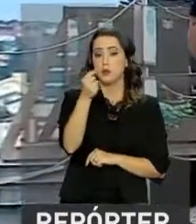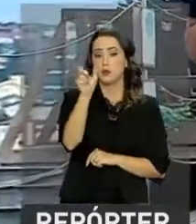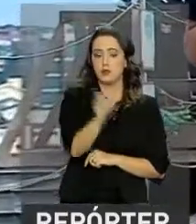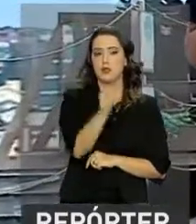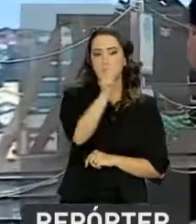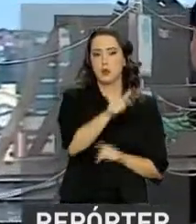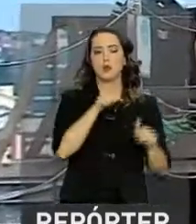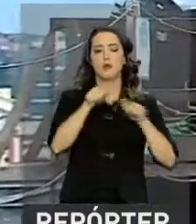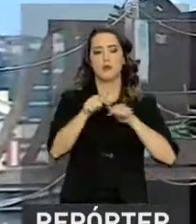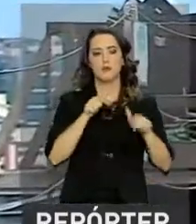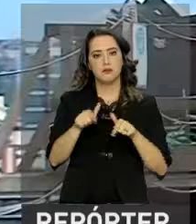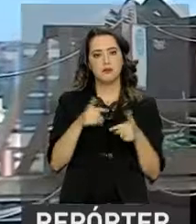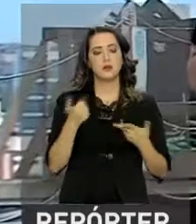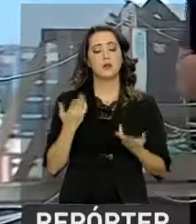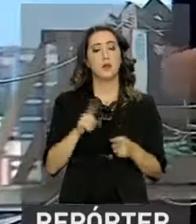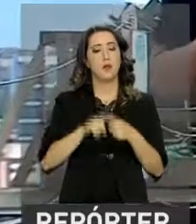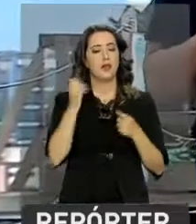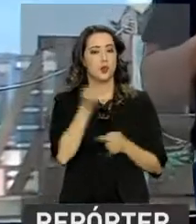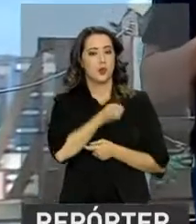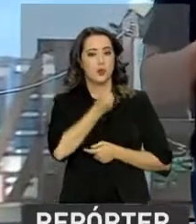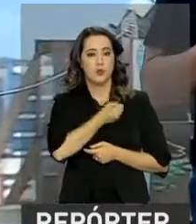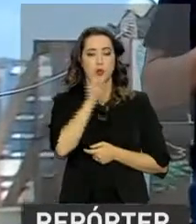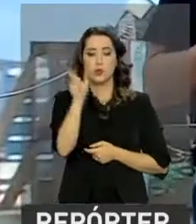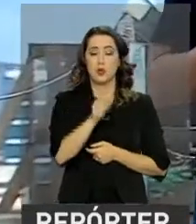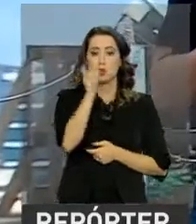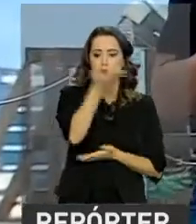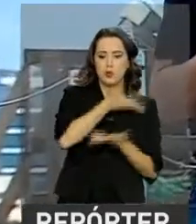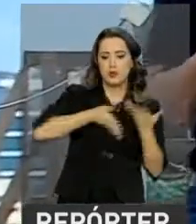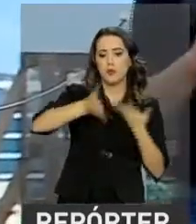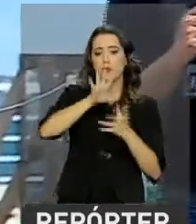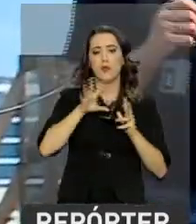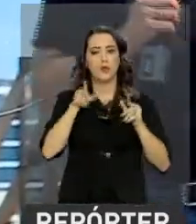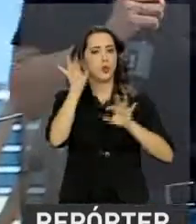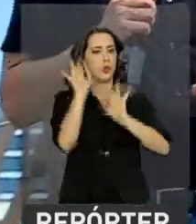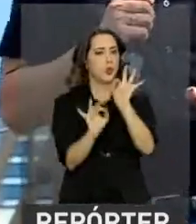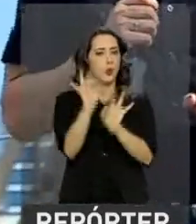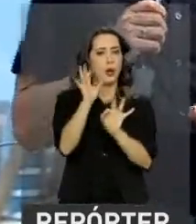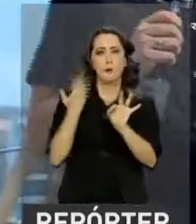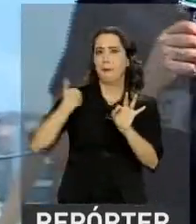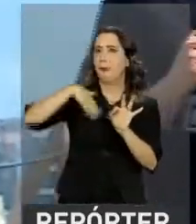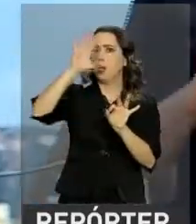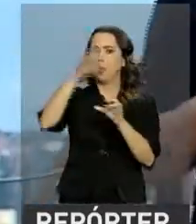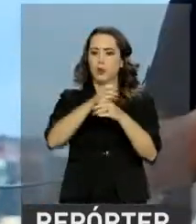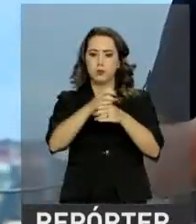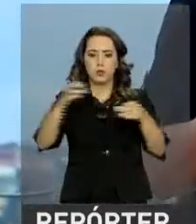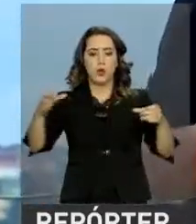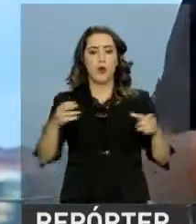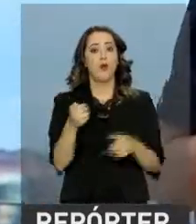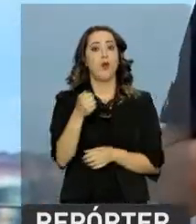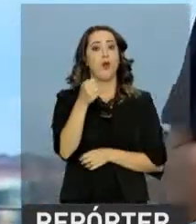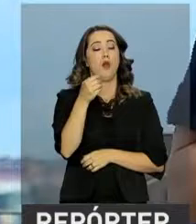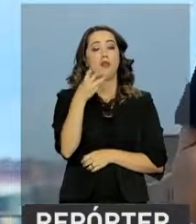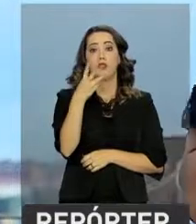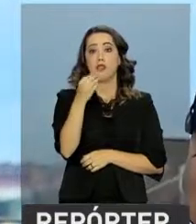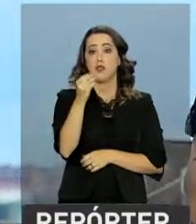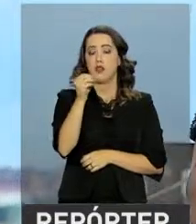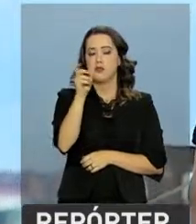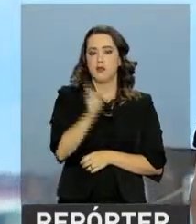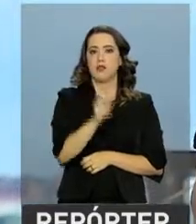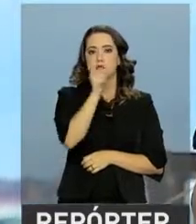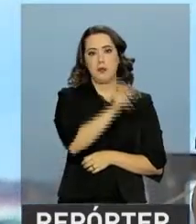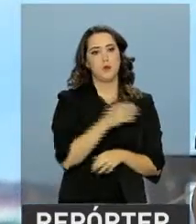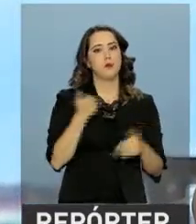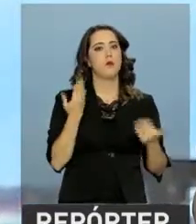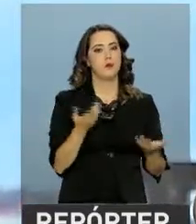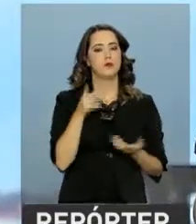trabalhando na obra mas o número de trabalhadores envolvidos no projeto é bem maior chega a 300 empreendimentos